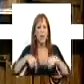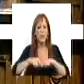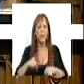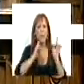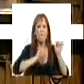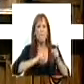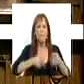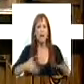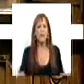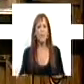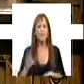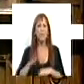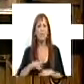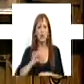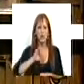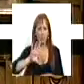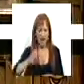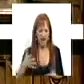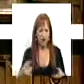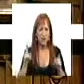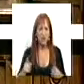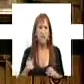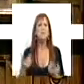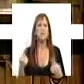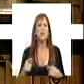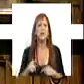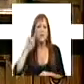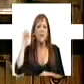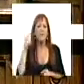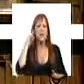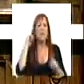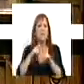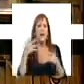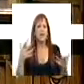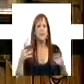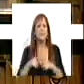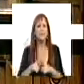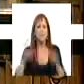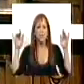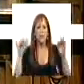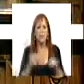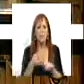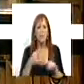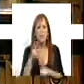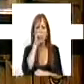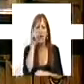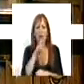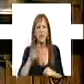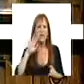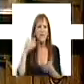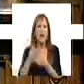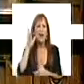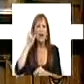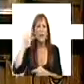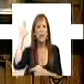Conselho, em março. Quanto ao nosso país, terá, nomeadamente, de rever a meta da redução da emissão de gases com efeito